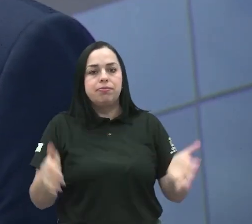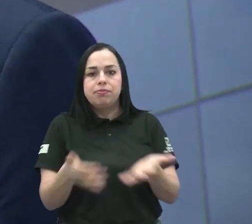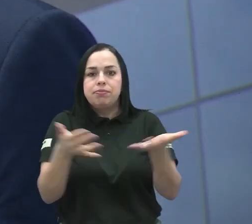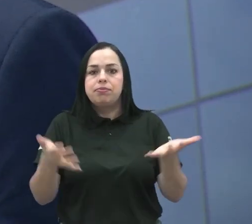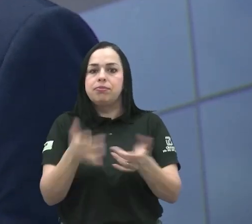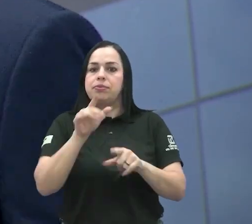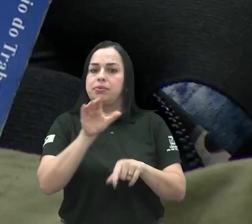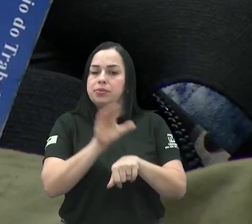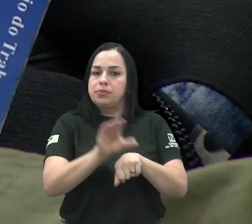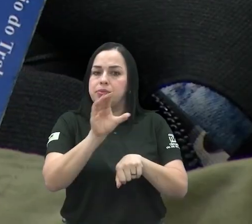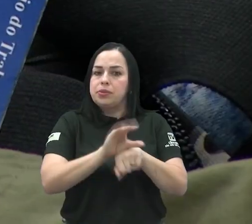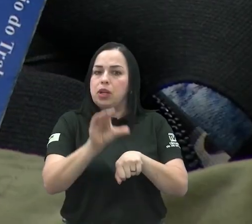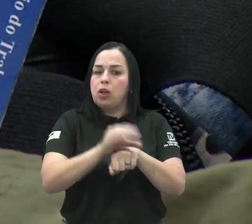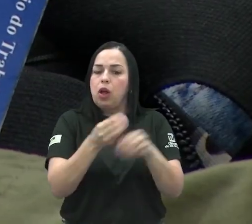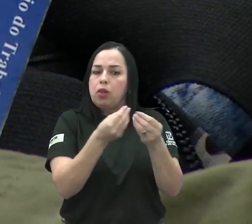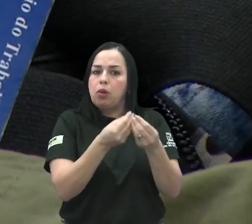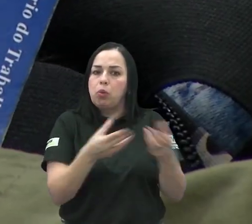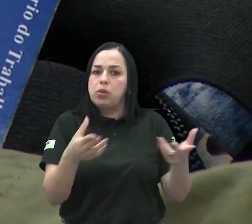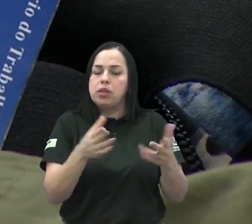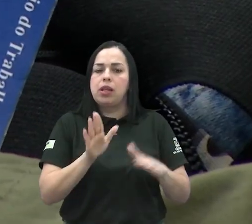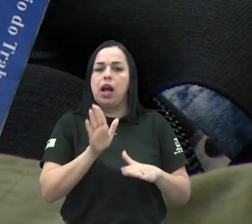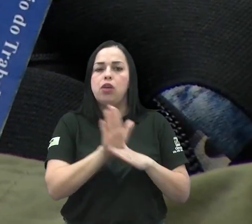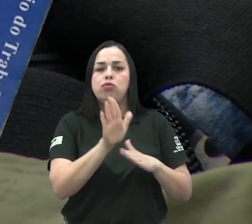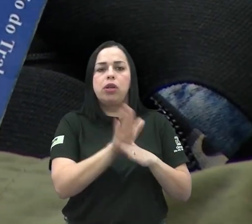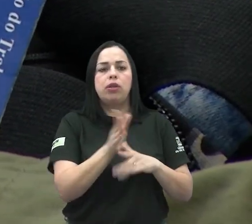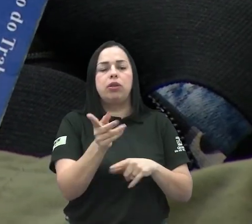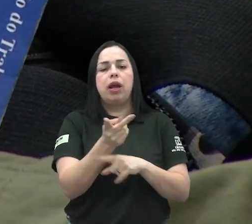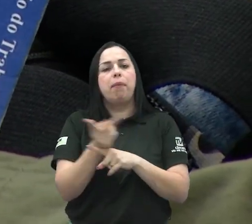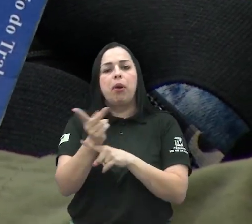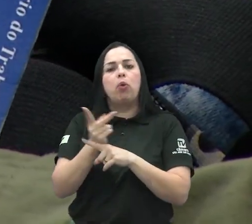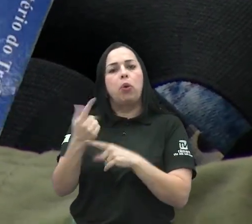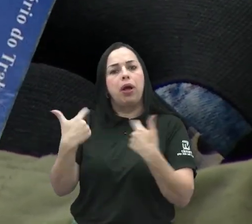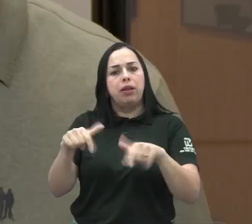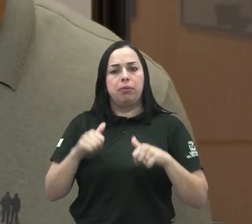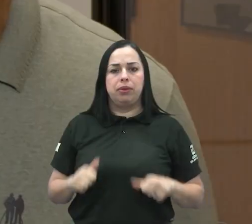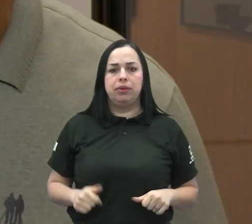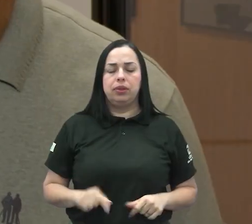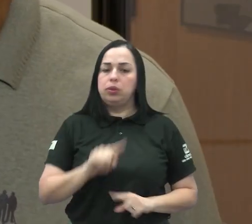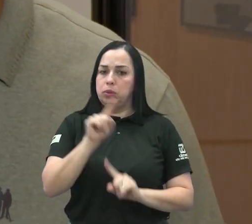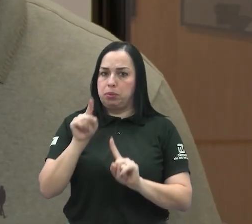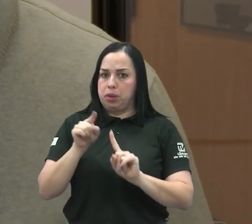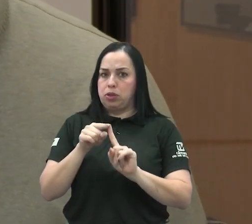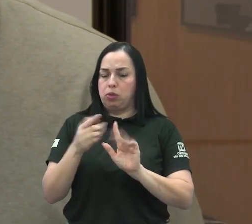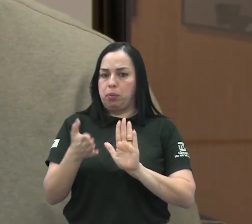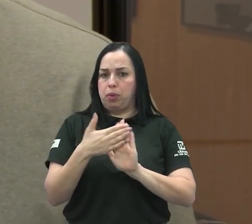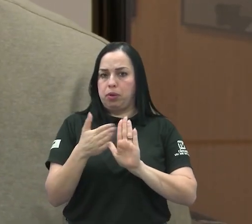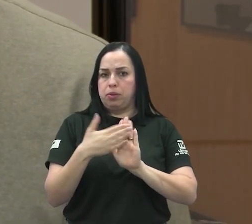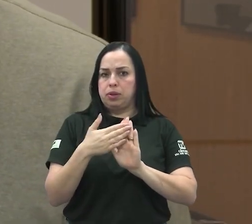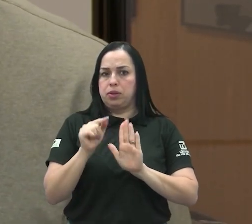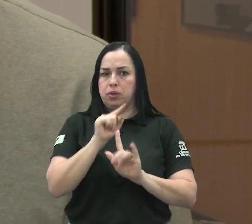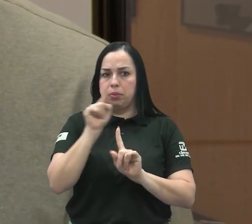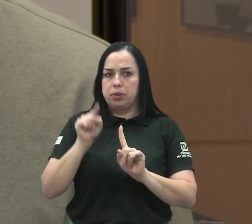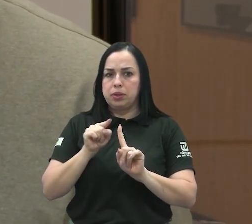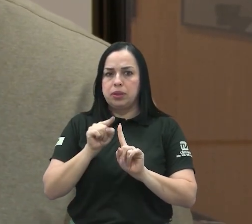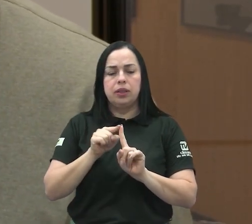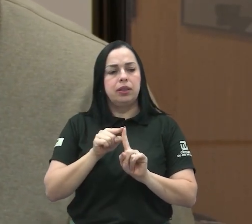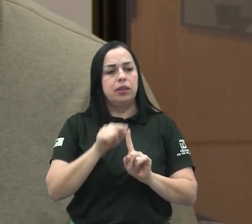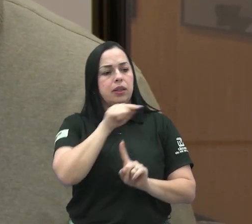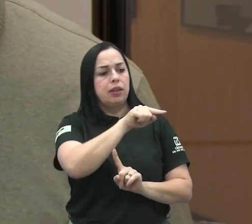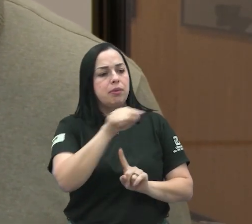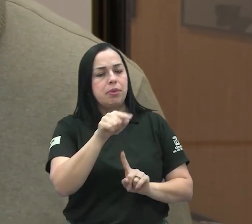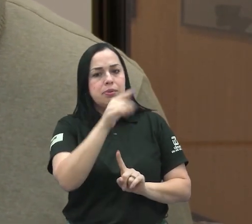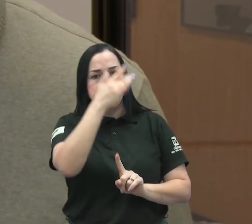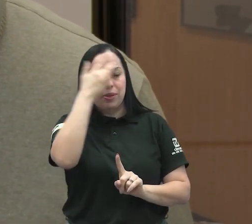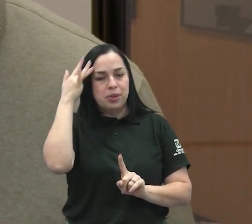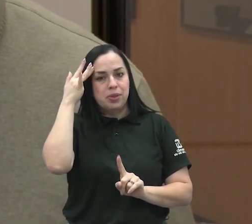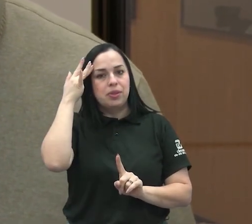à capacitação, auxiliando diretamente na busca de um novo emprego. O objetivo desse projeto, é colocar essas pessoas,